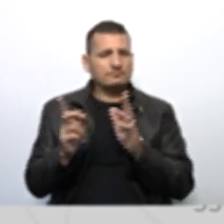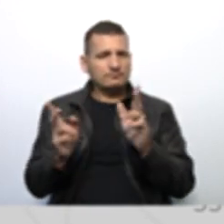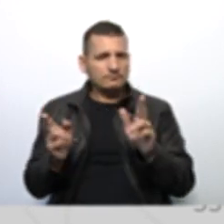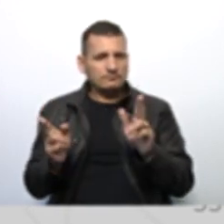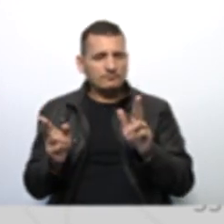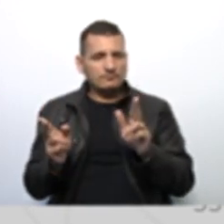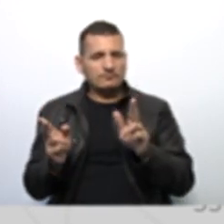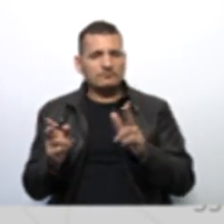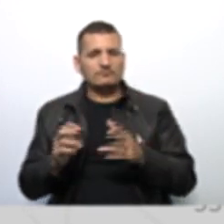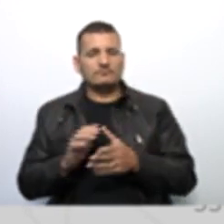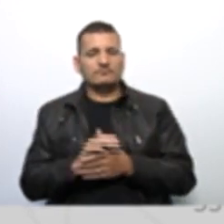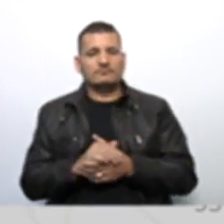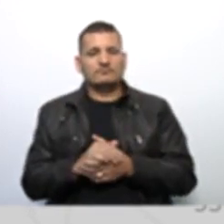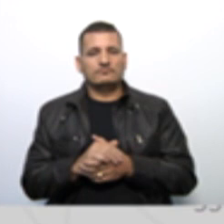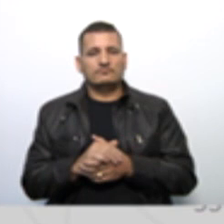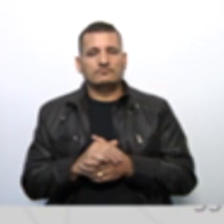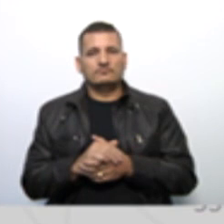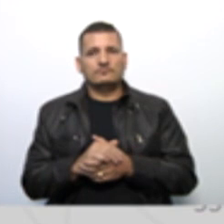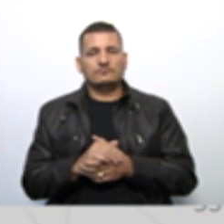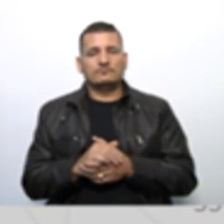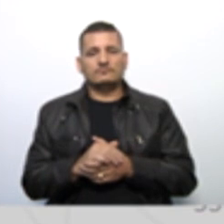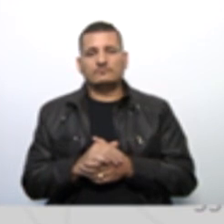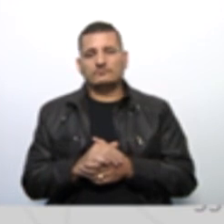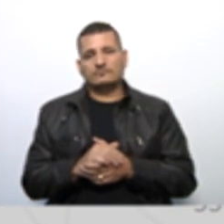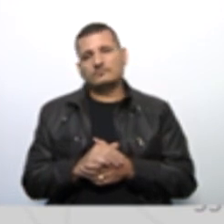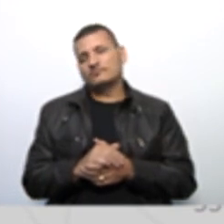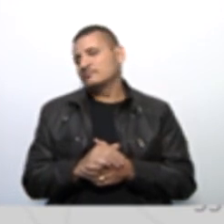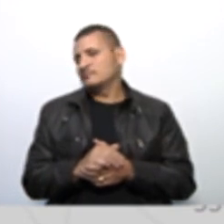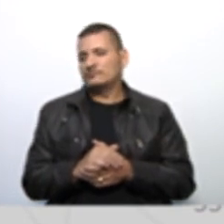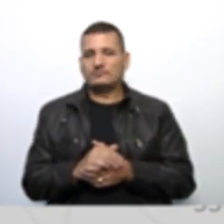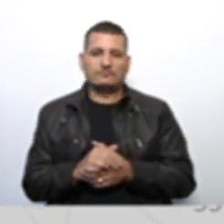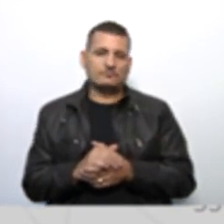problema de uma estação compromete a conexão das